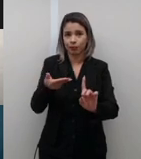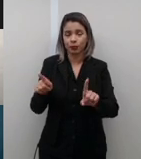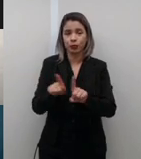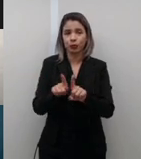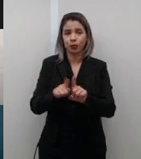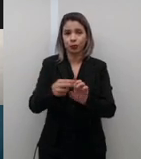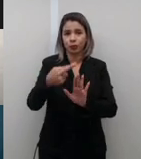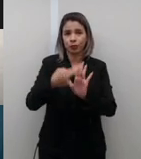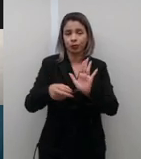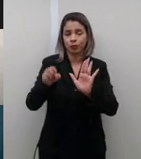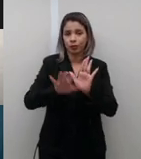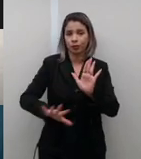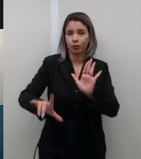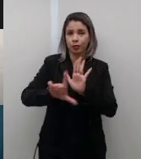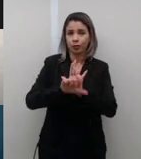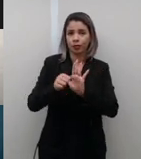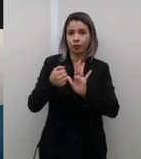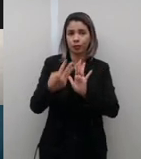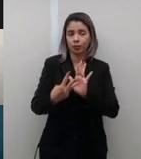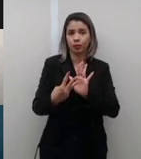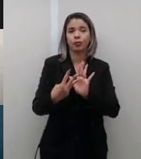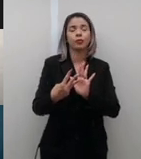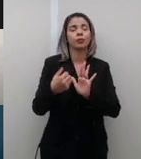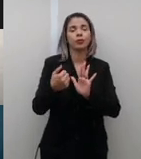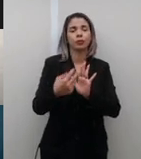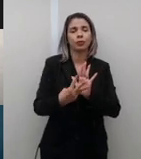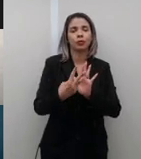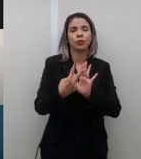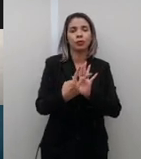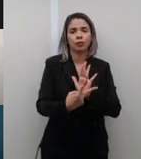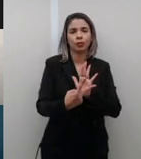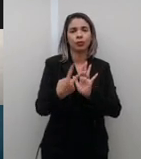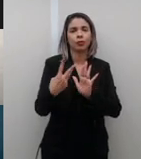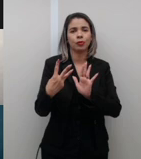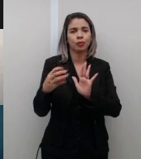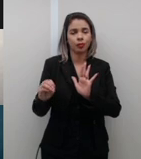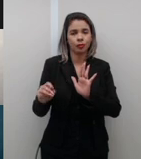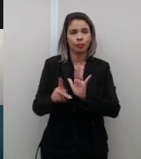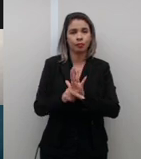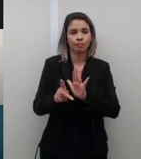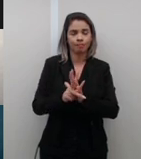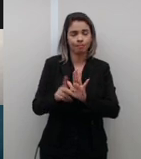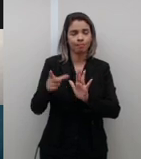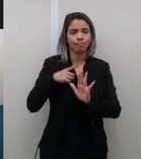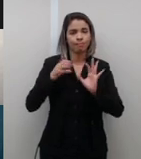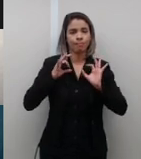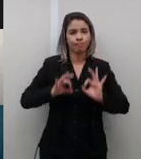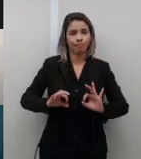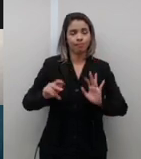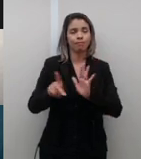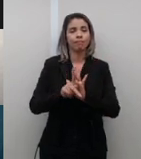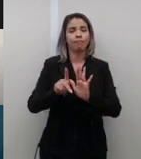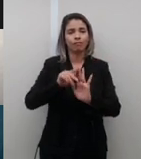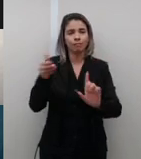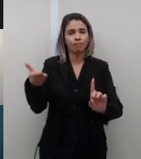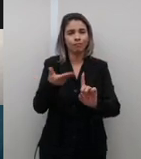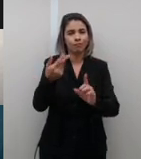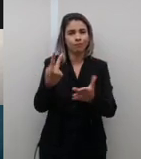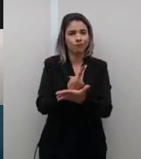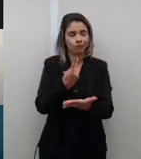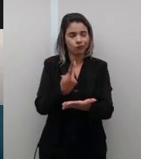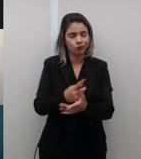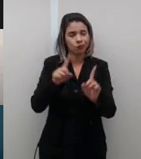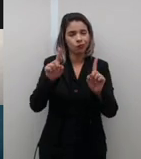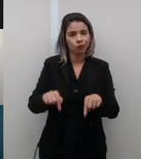Lei 14.230 de 2021, revogação da modalidade culposa do ato de improbidade administrativa, é